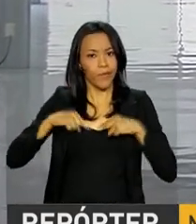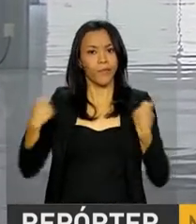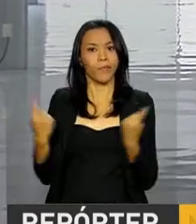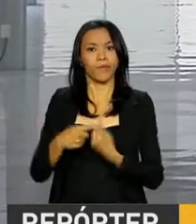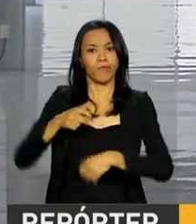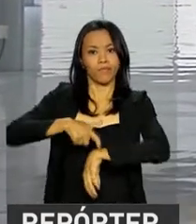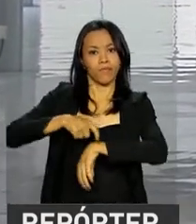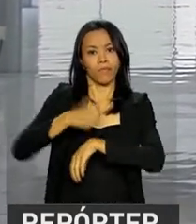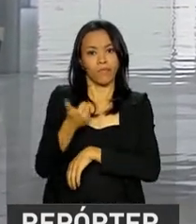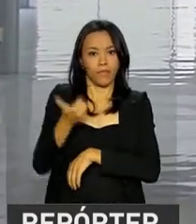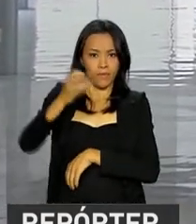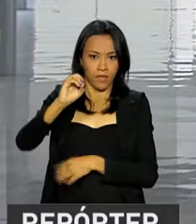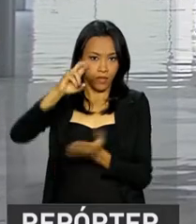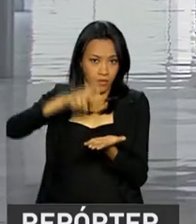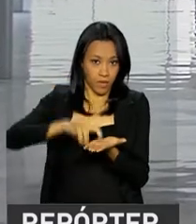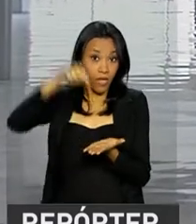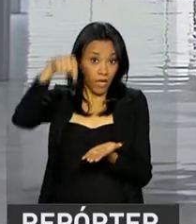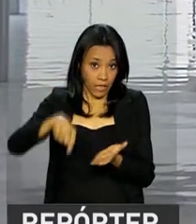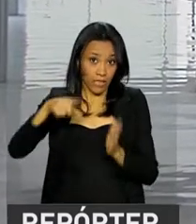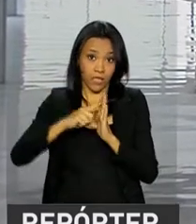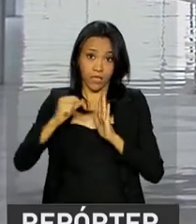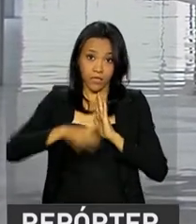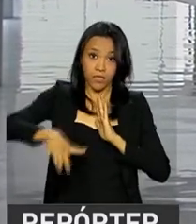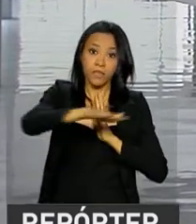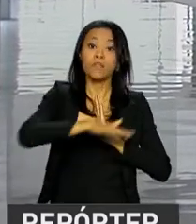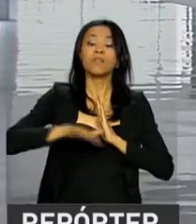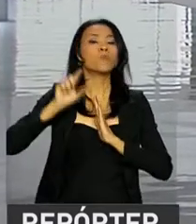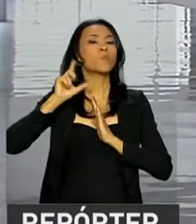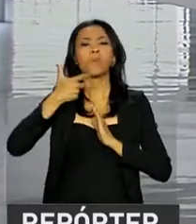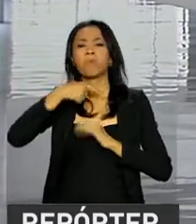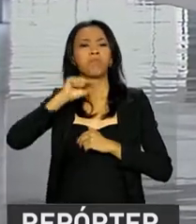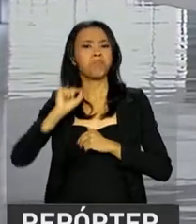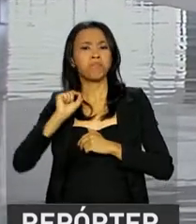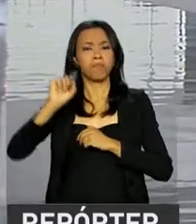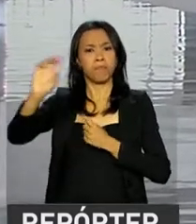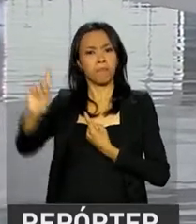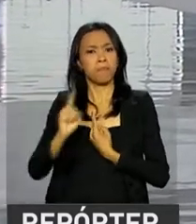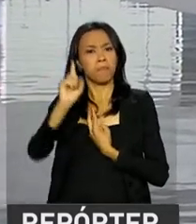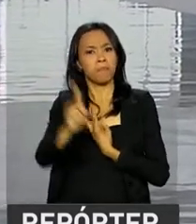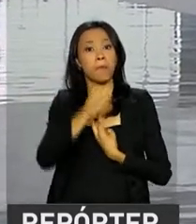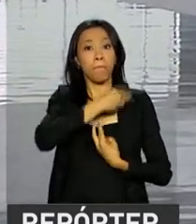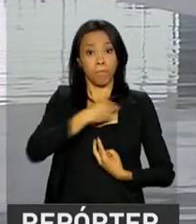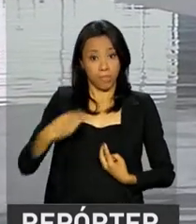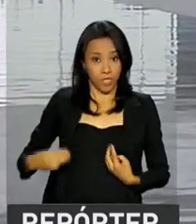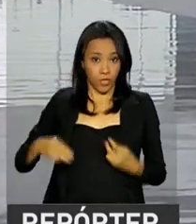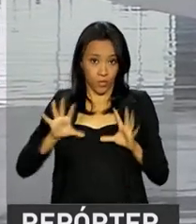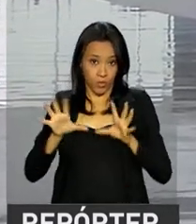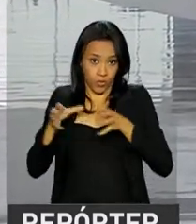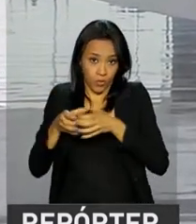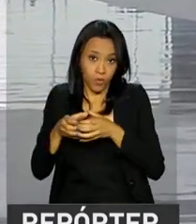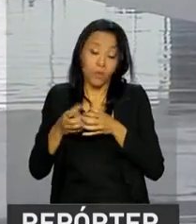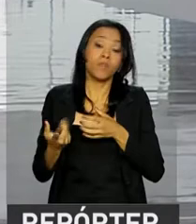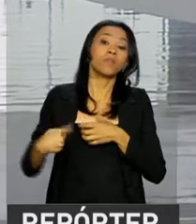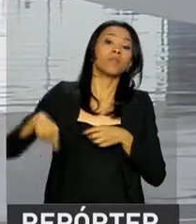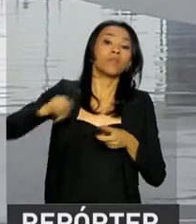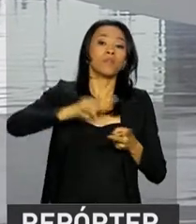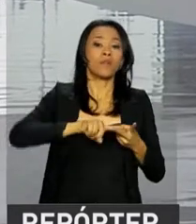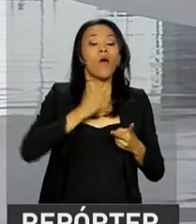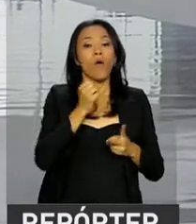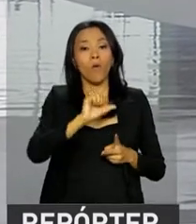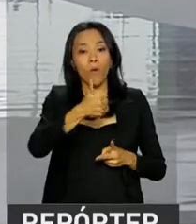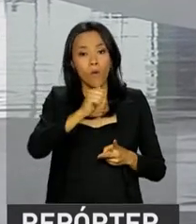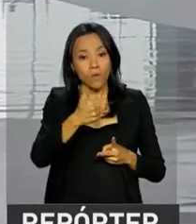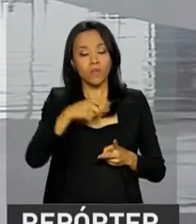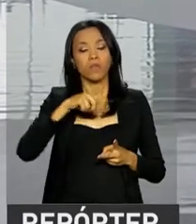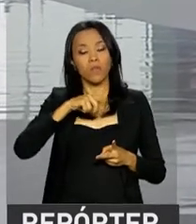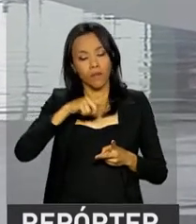horas da manhã aqui no palácio do planalto com ministros do núcleo social em seguida às 11 horas michel temer recebe o